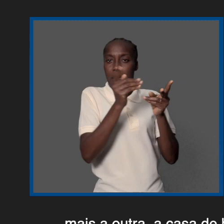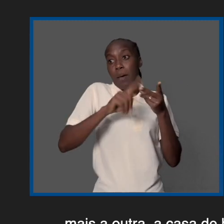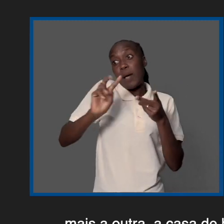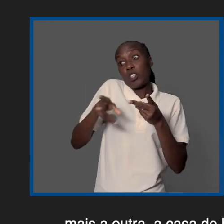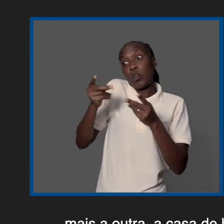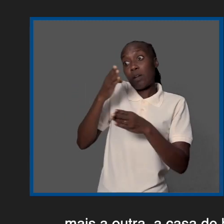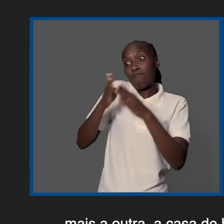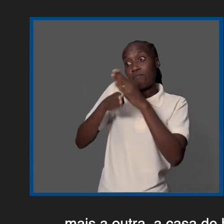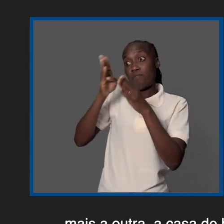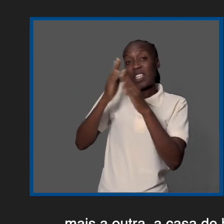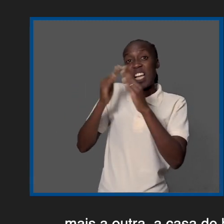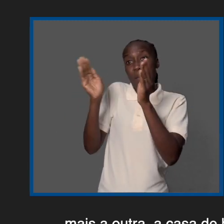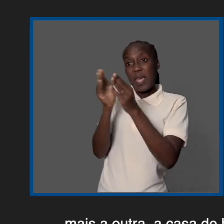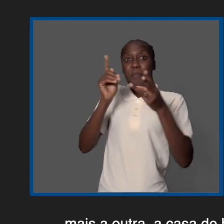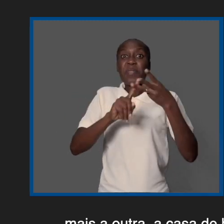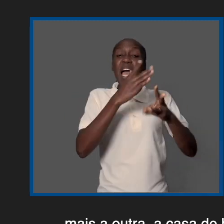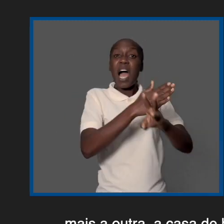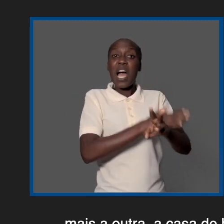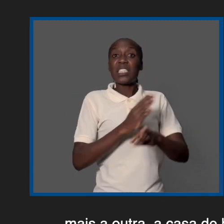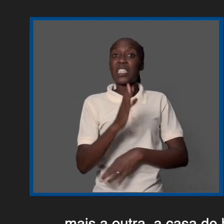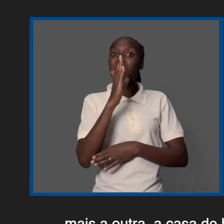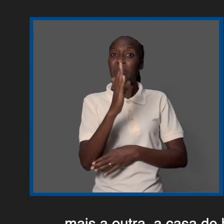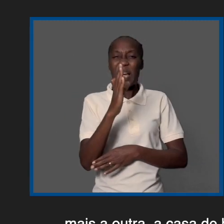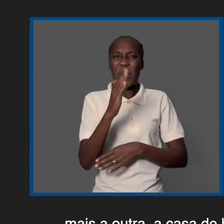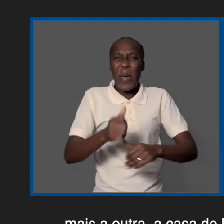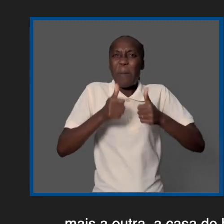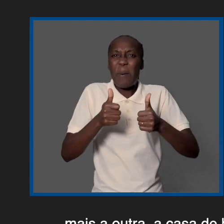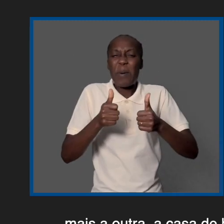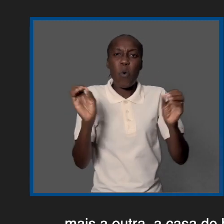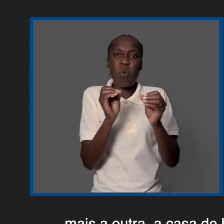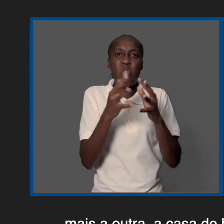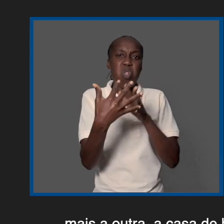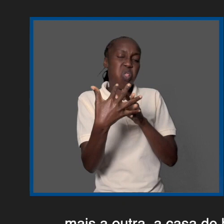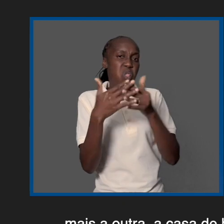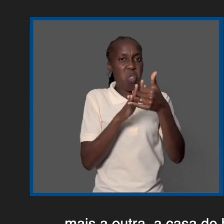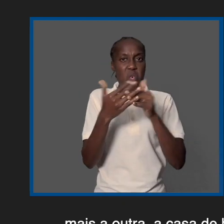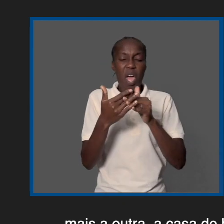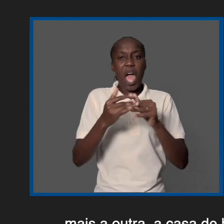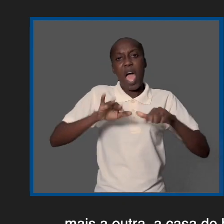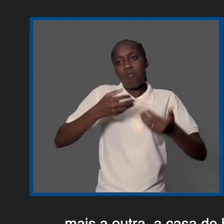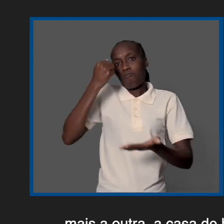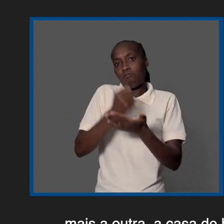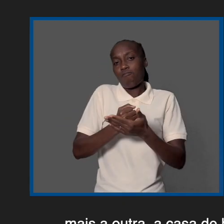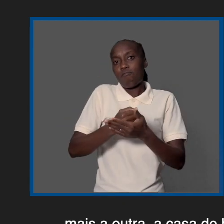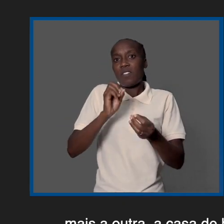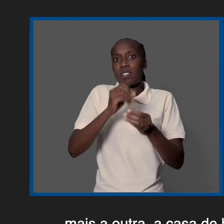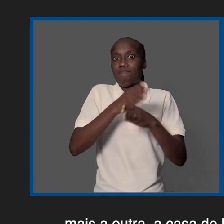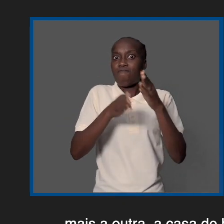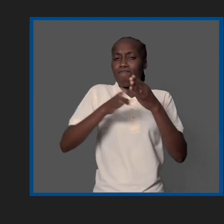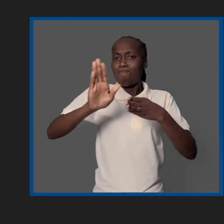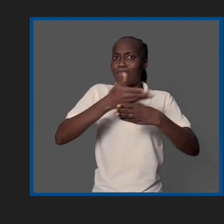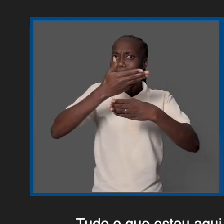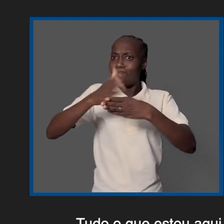a outra, e o casa de banho não era de. Era um casa de banho de pecário, então consegui reabilitar o casa de